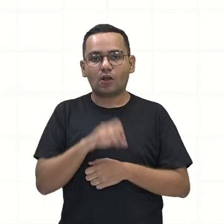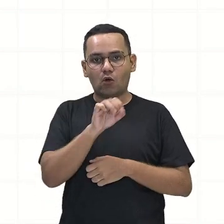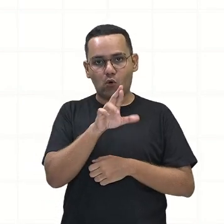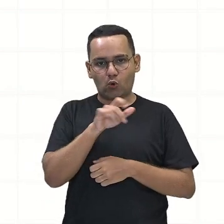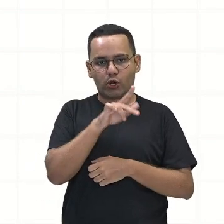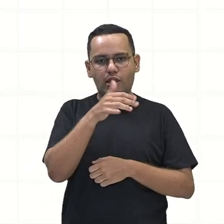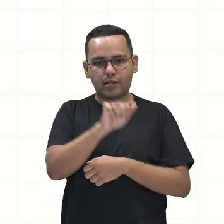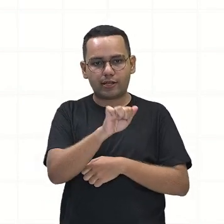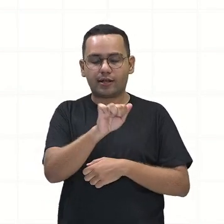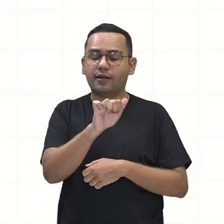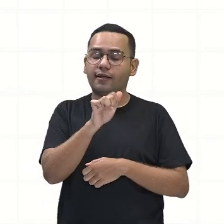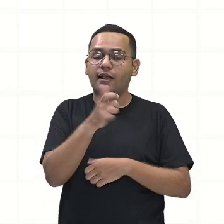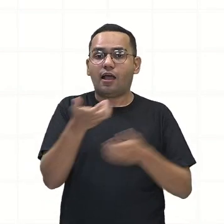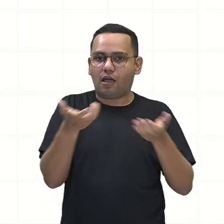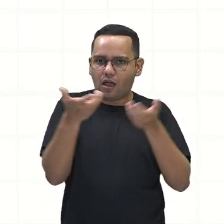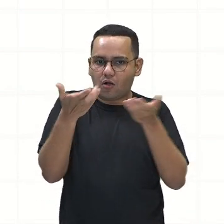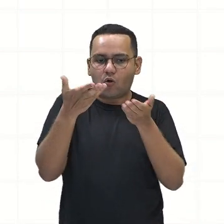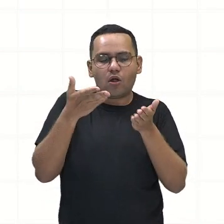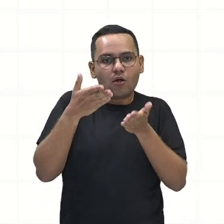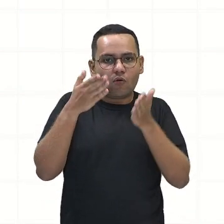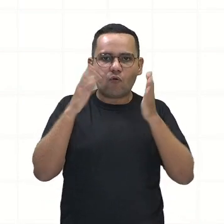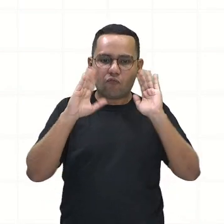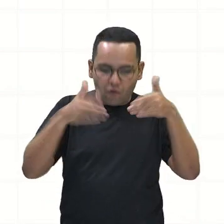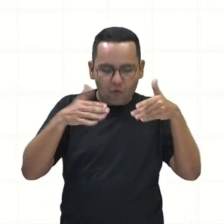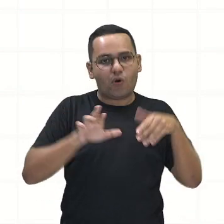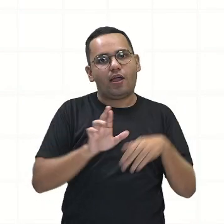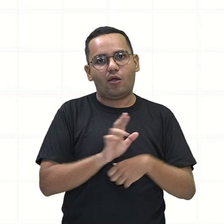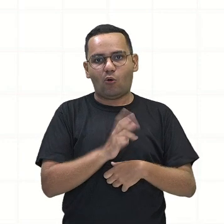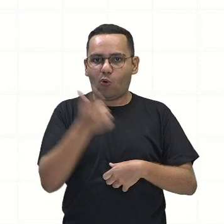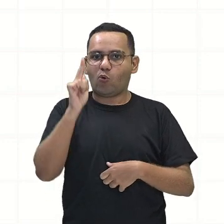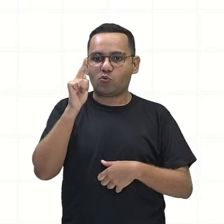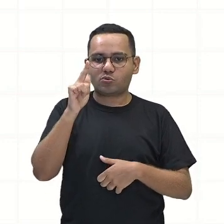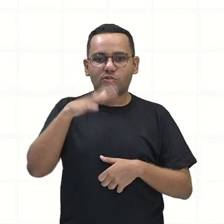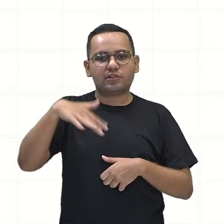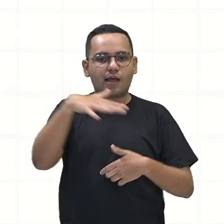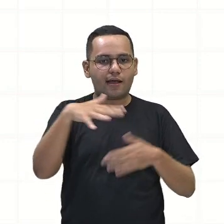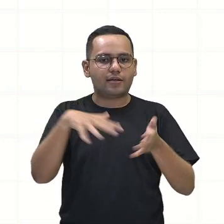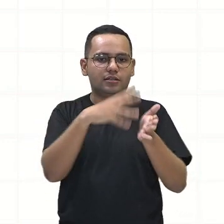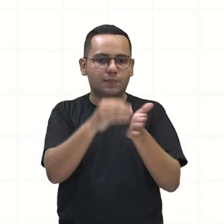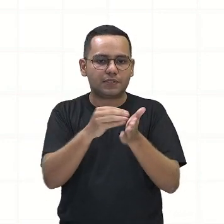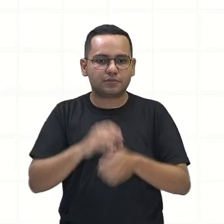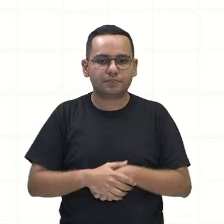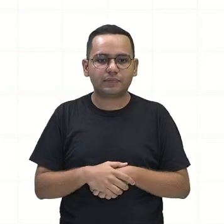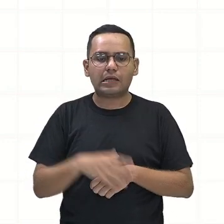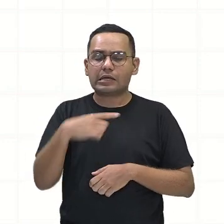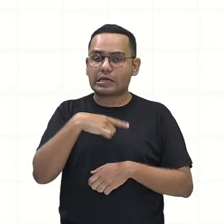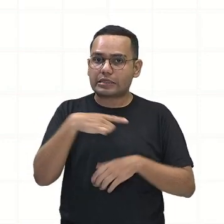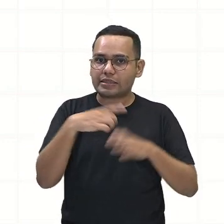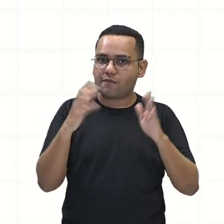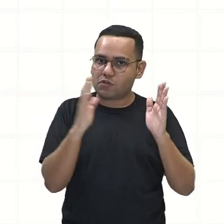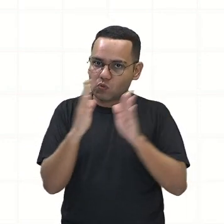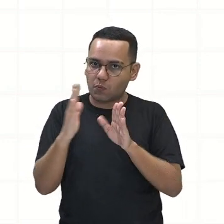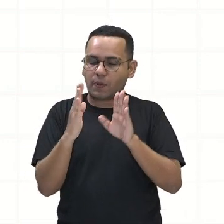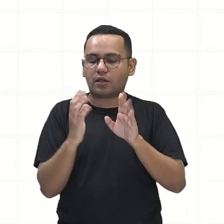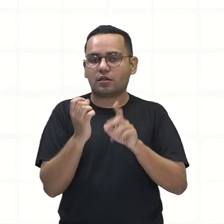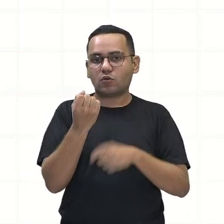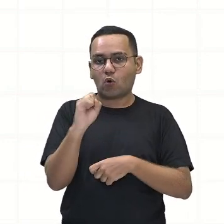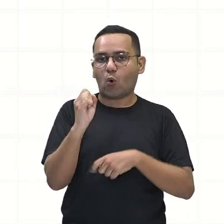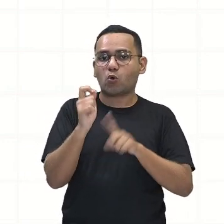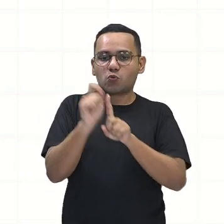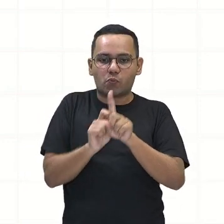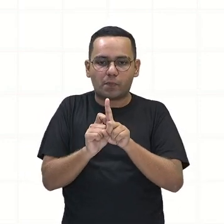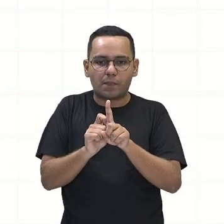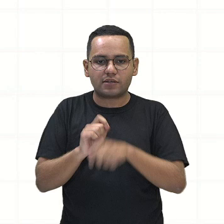começa a explorar a região amazônica. A expedição dura 8 meses e recebe o nome de A Viagem